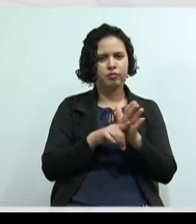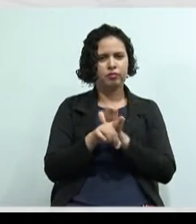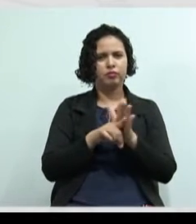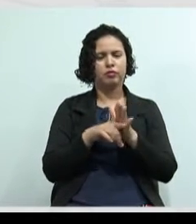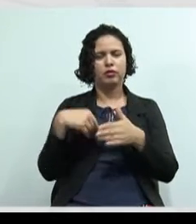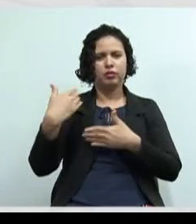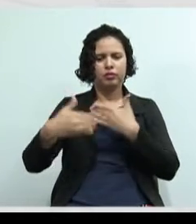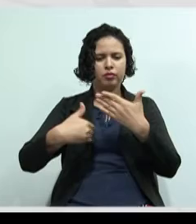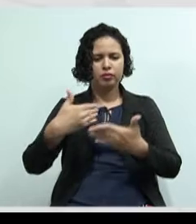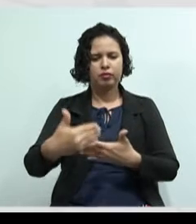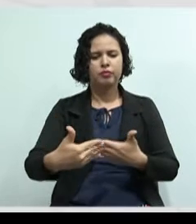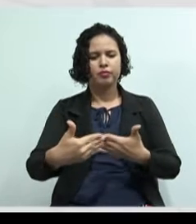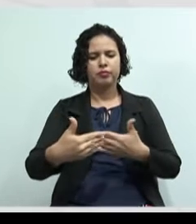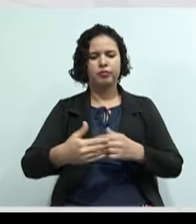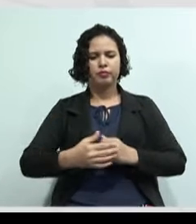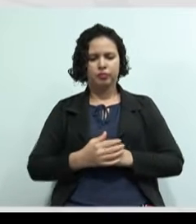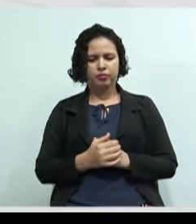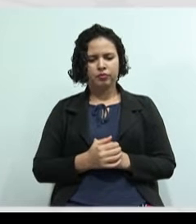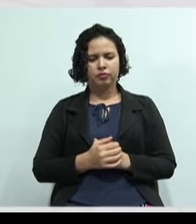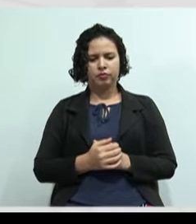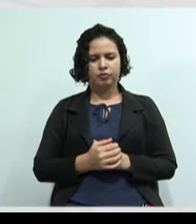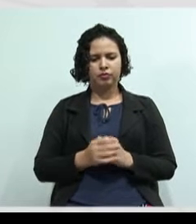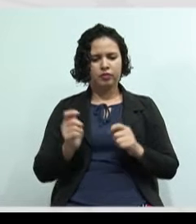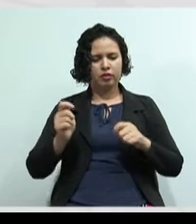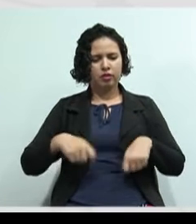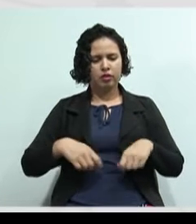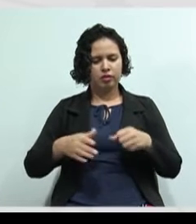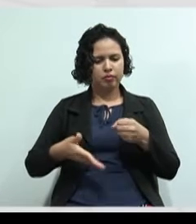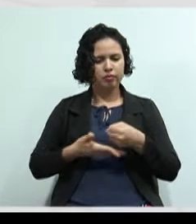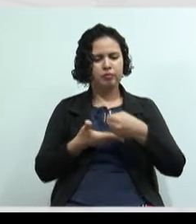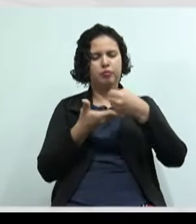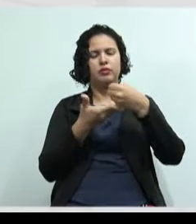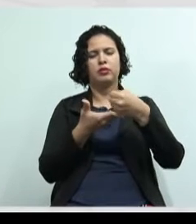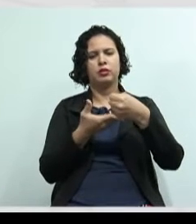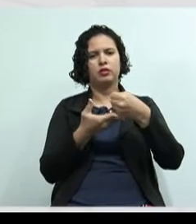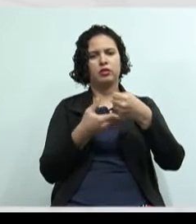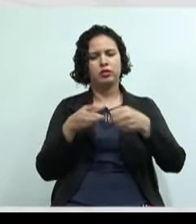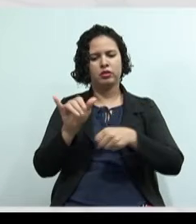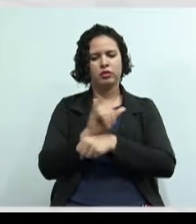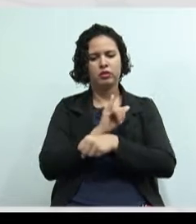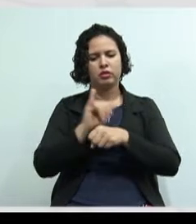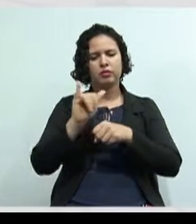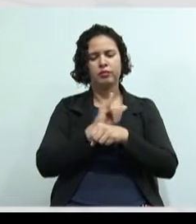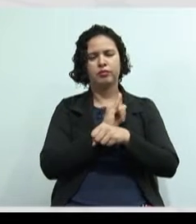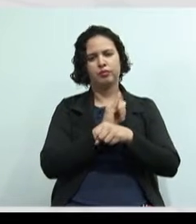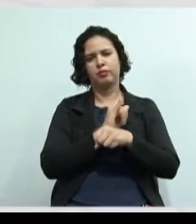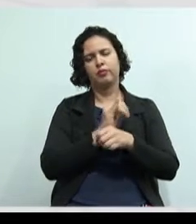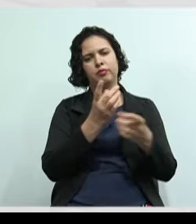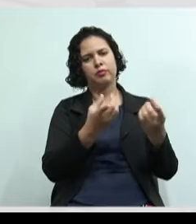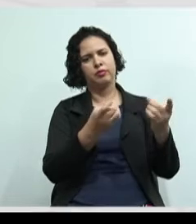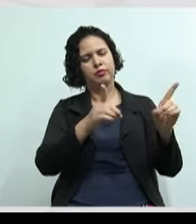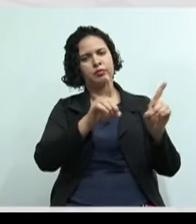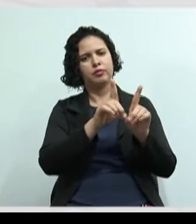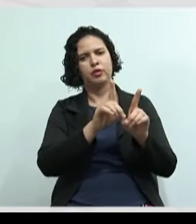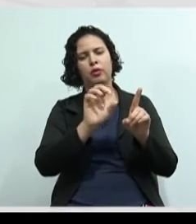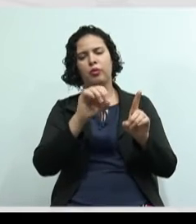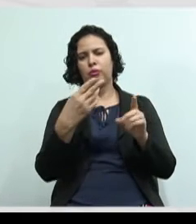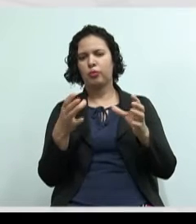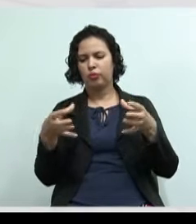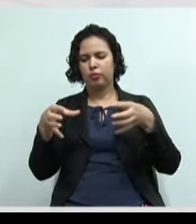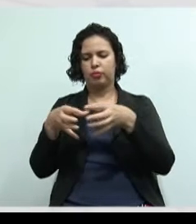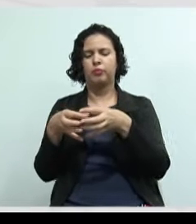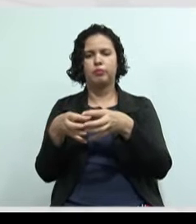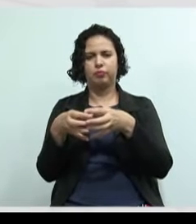que essas áreas, né, possam apoiar a estratégia de nível de departamento ou unidade